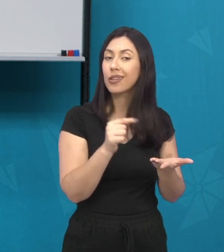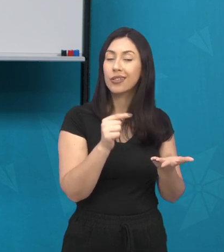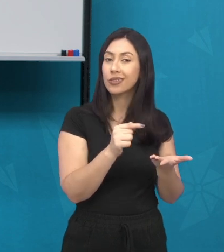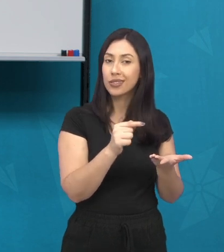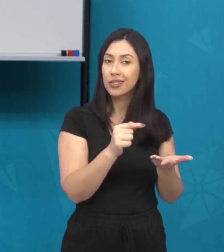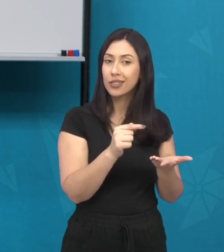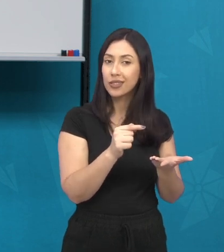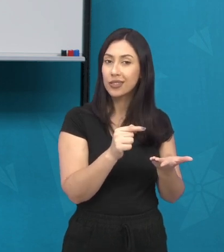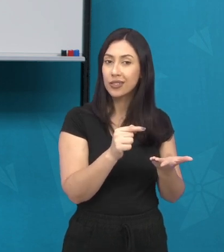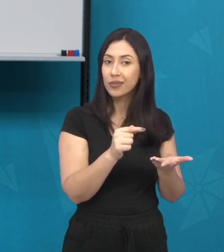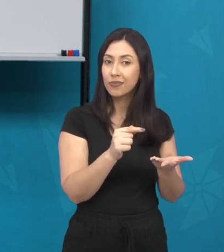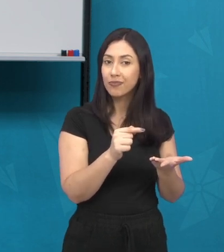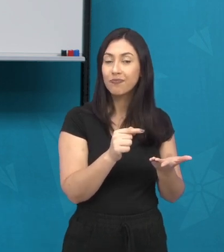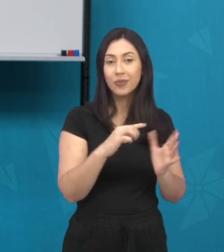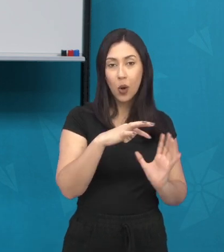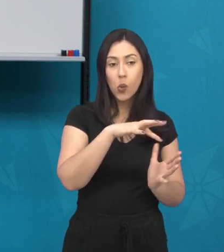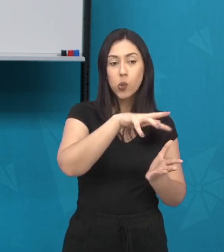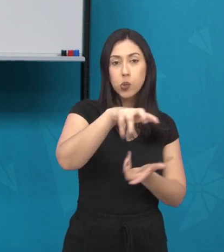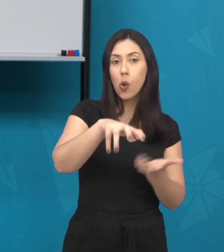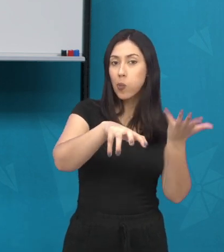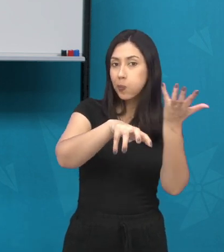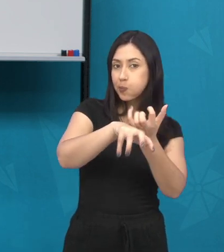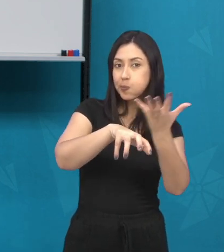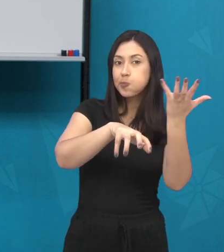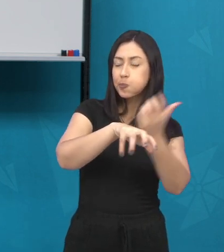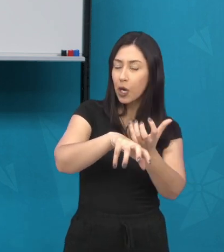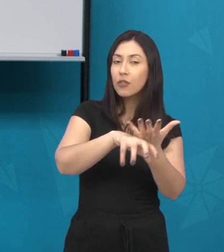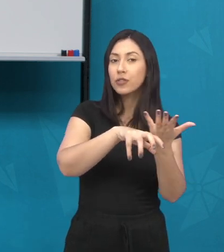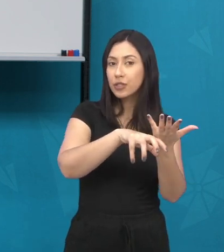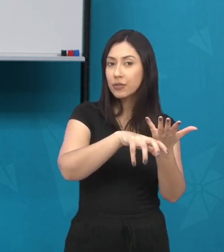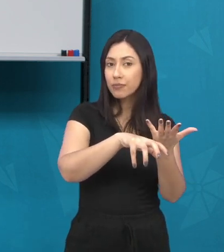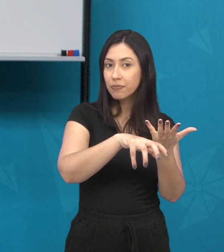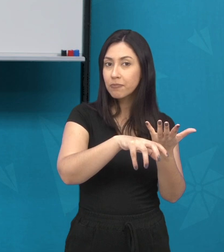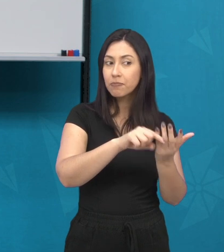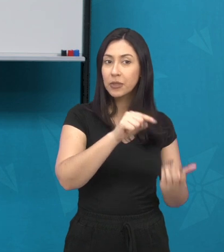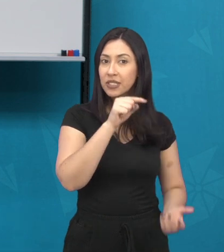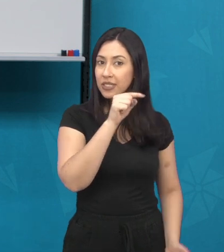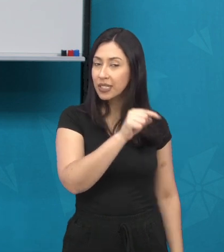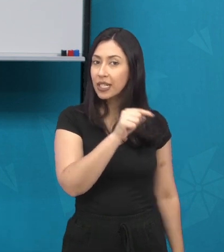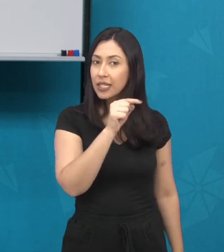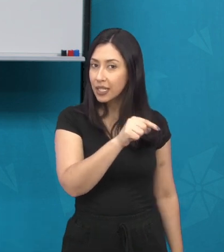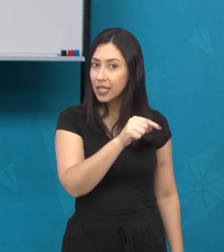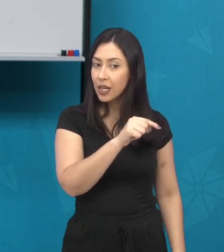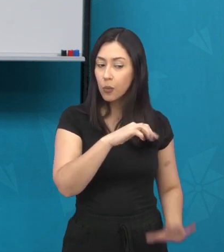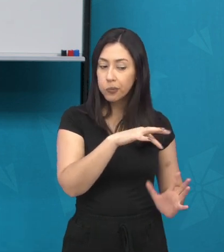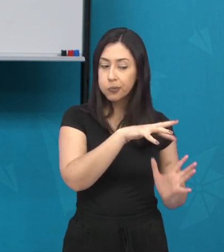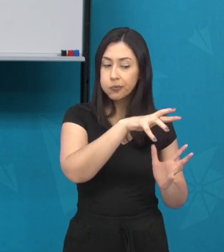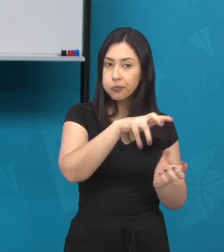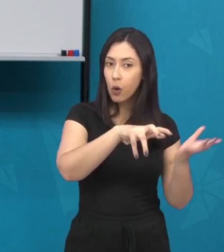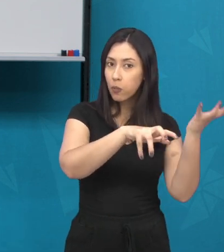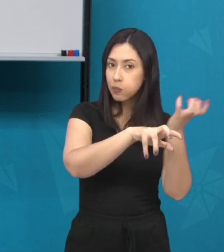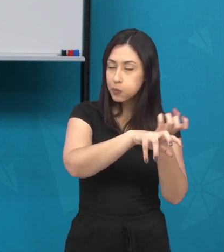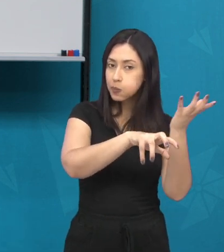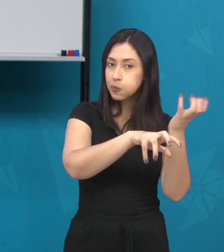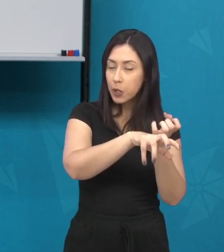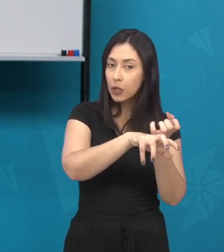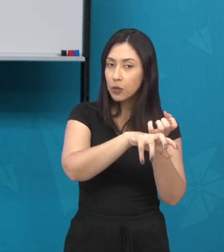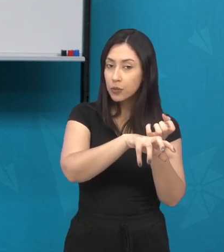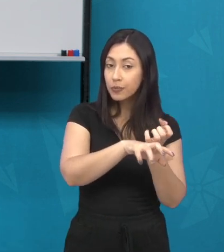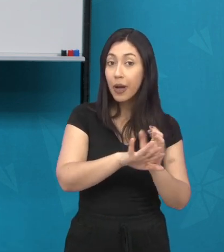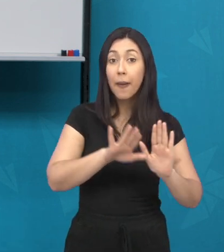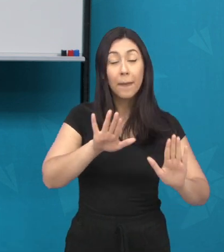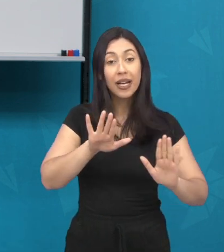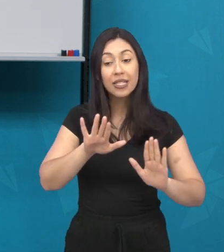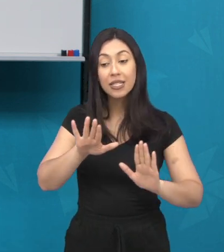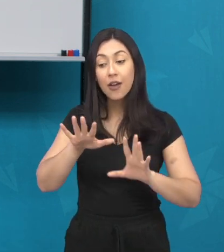decorrente da força gravitacional da Terra é uma natureza é uma força de campo de natureza gravitacional